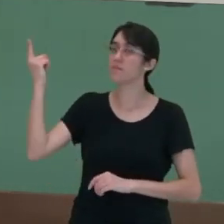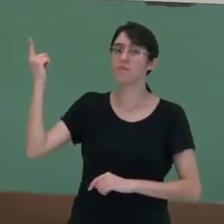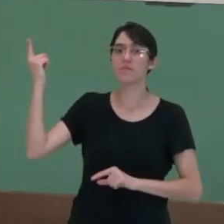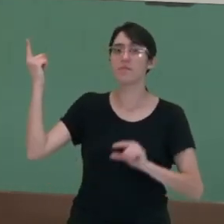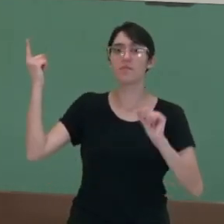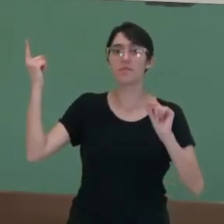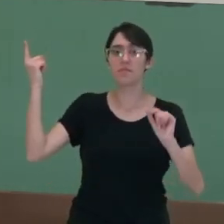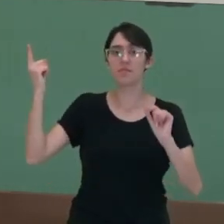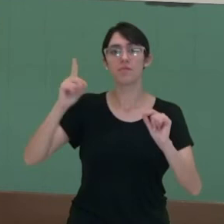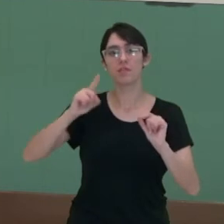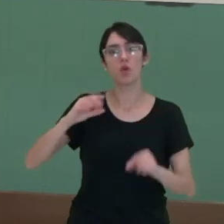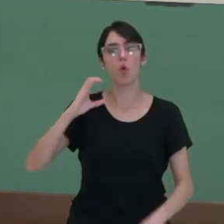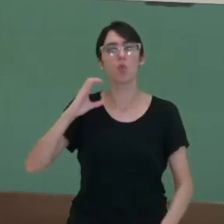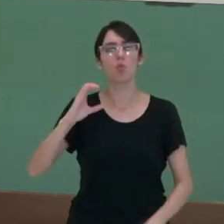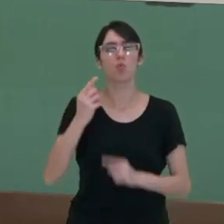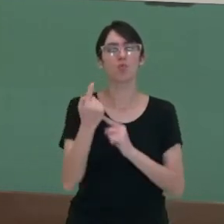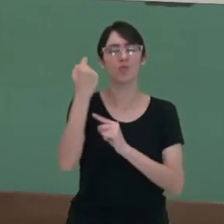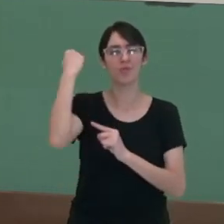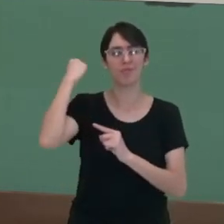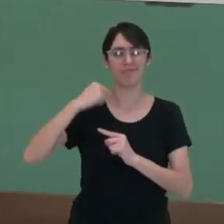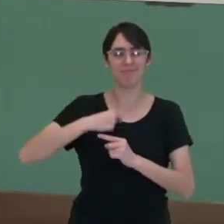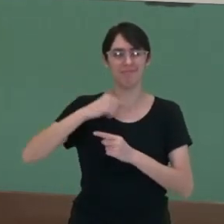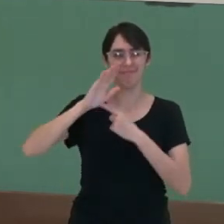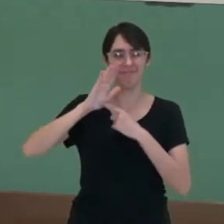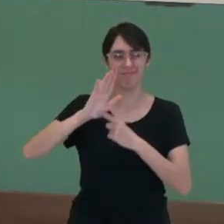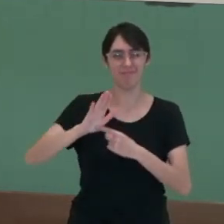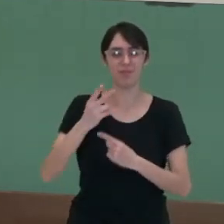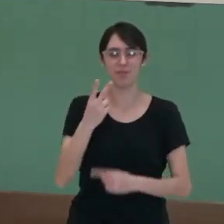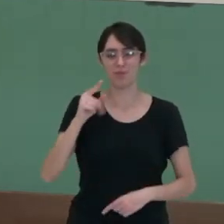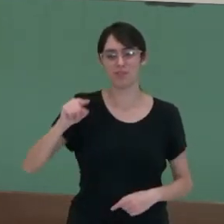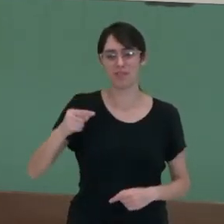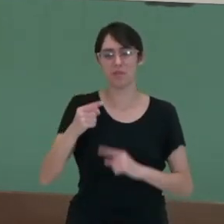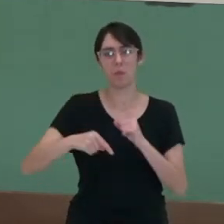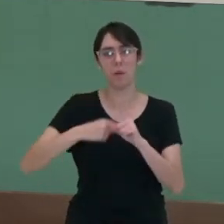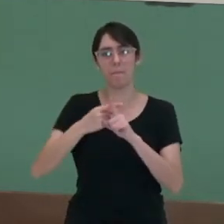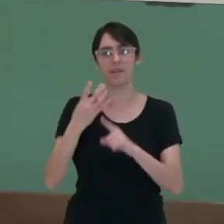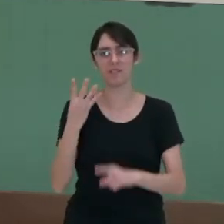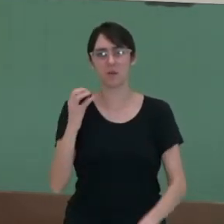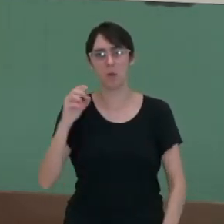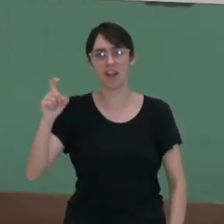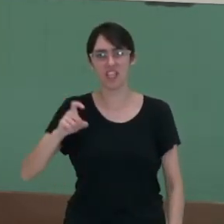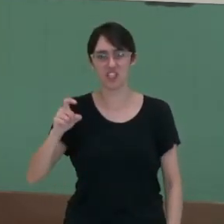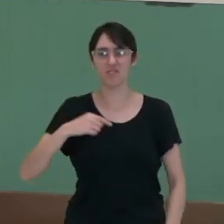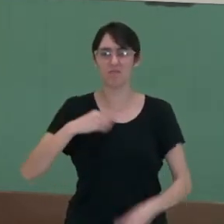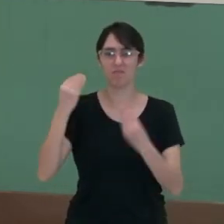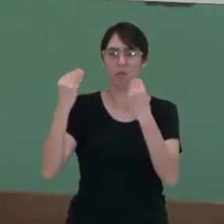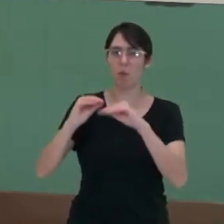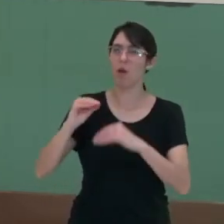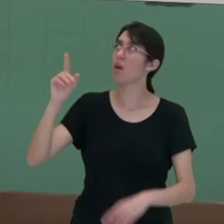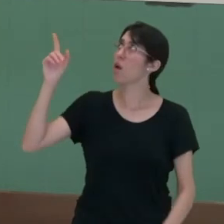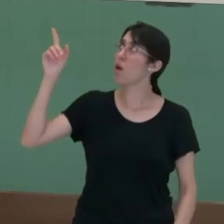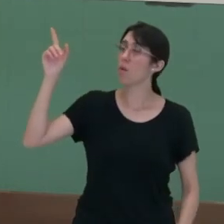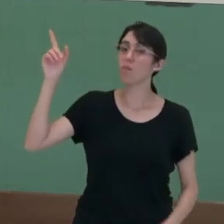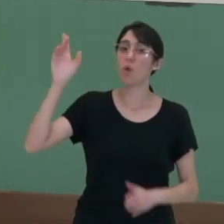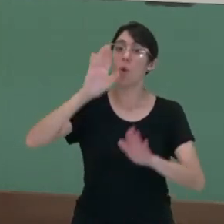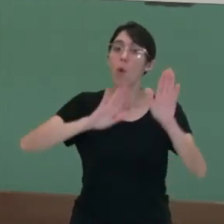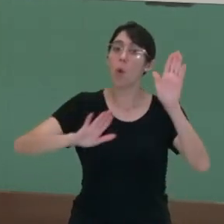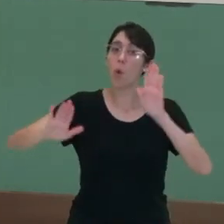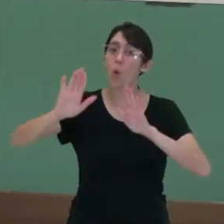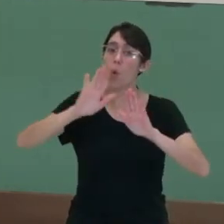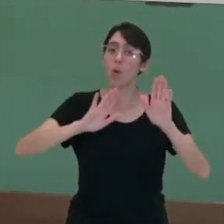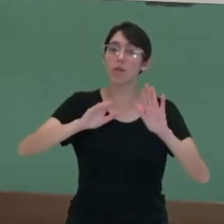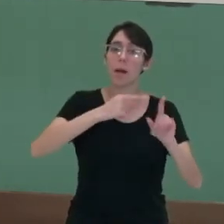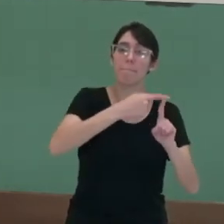função custo, que era 2.000 mais 40x. Aqui foi colocada uma observação, tomar cuidado com